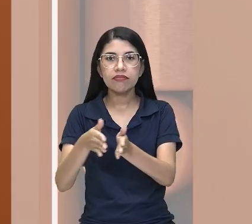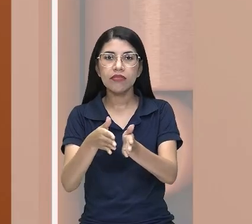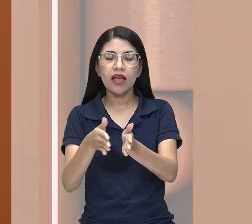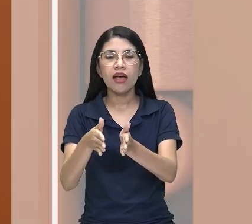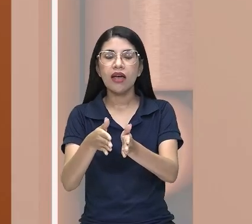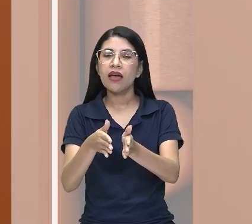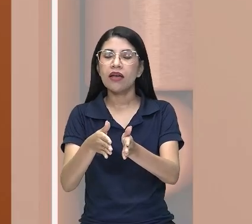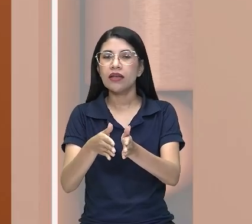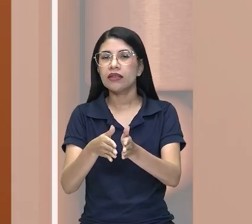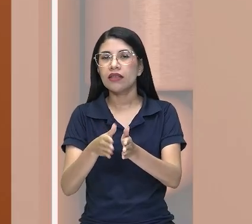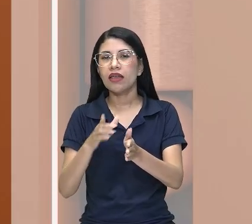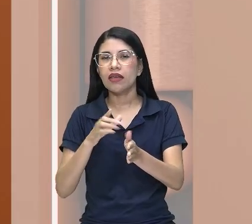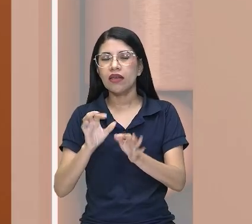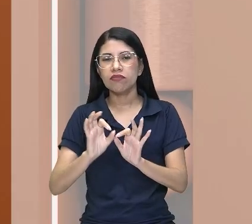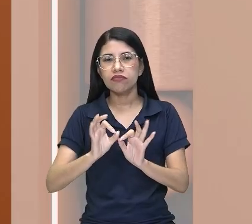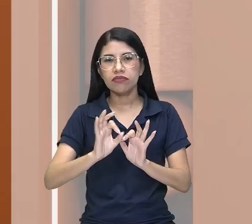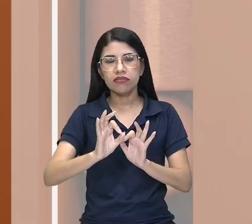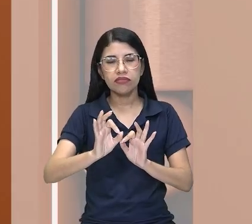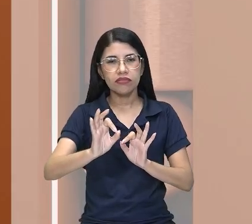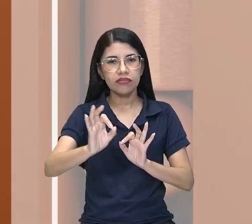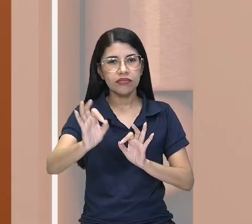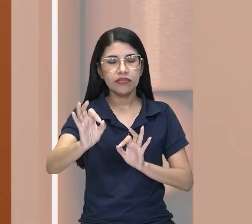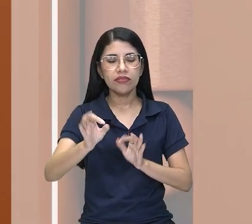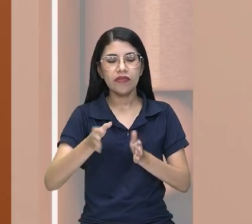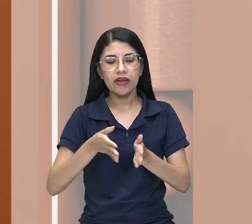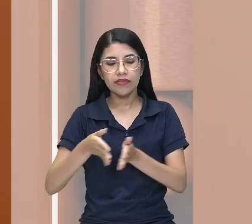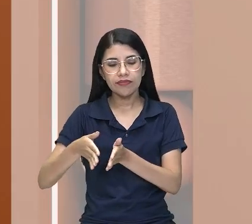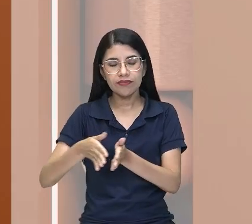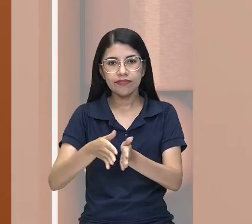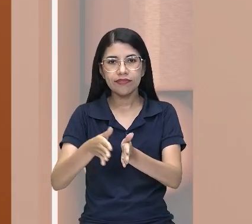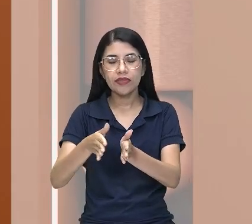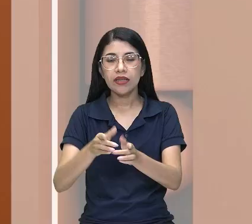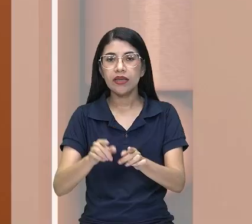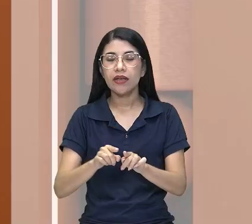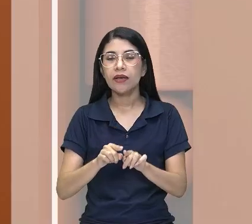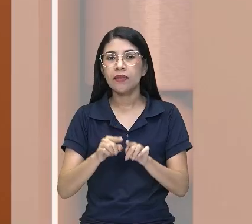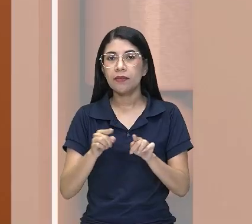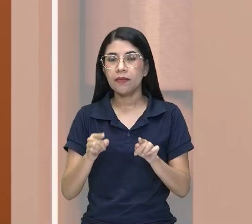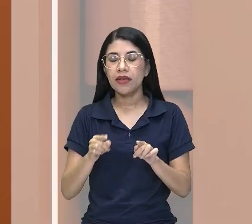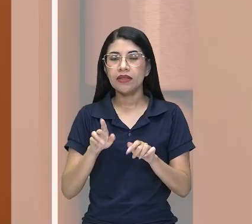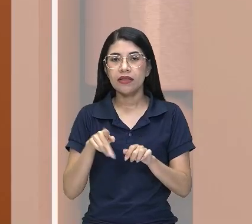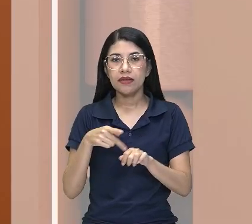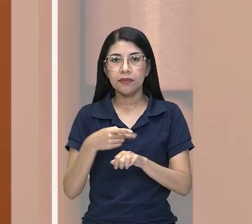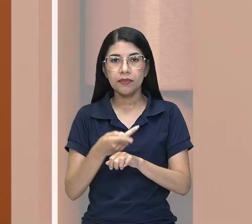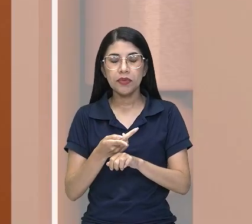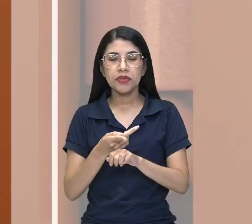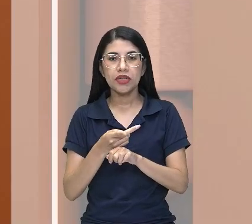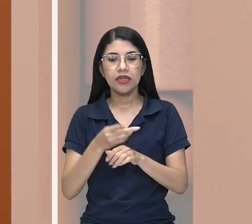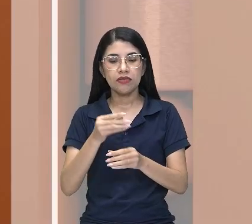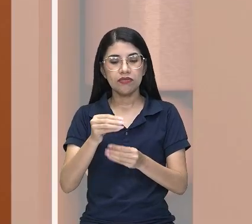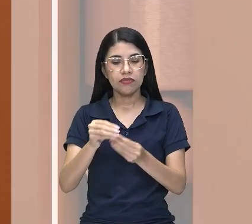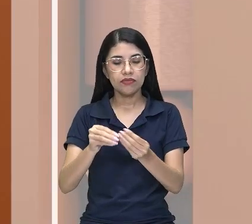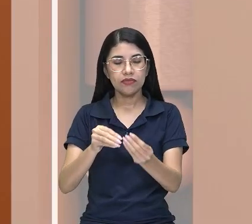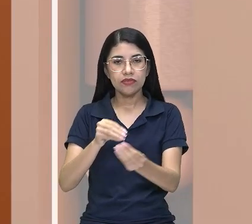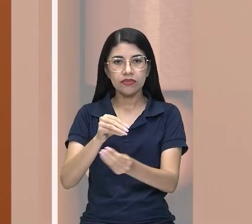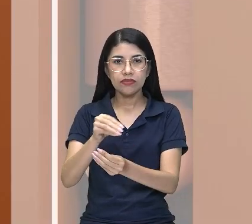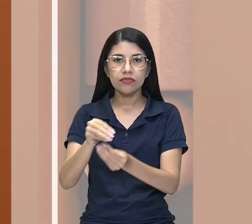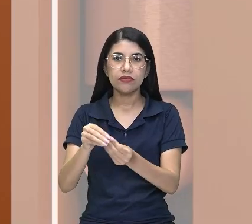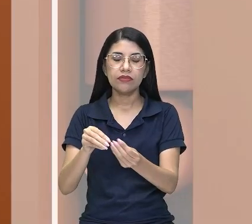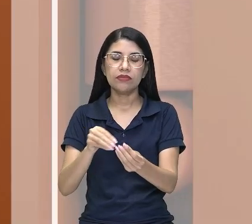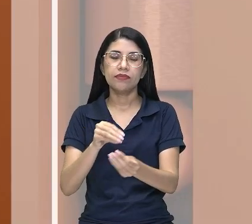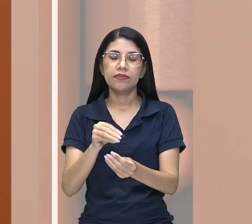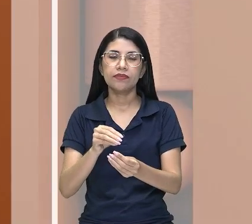a lado por centenas de quilômetros e depois que eles vão se misturar. Então, a gente